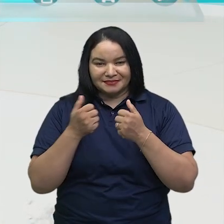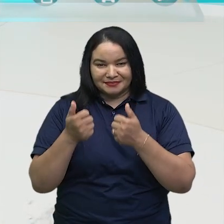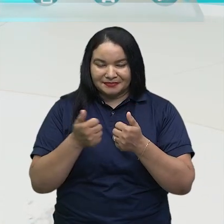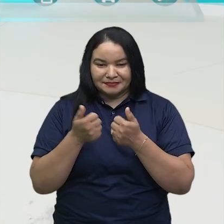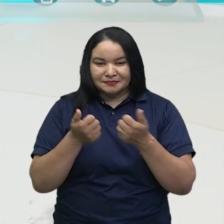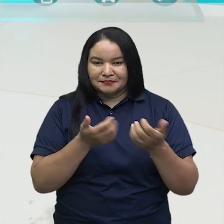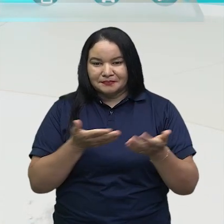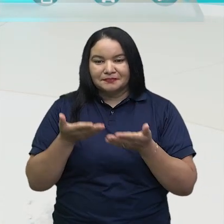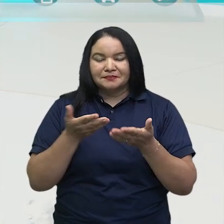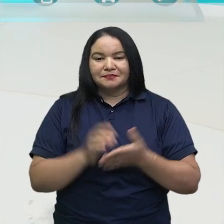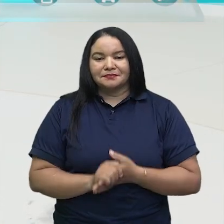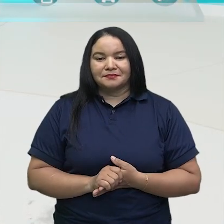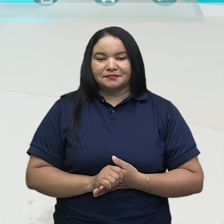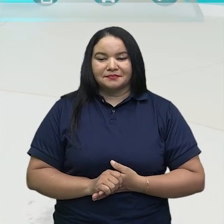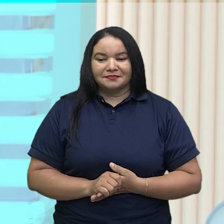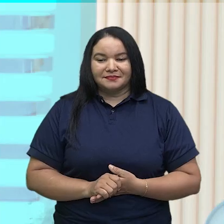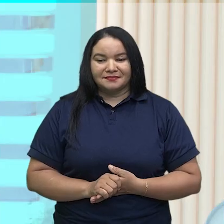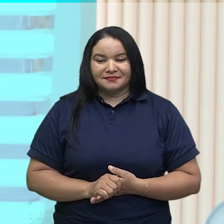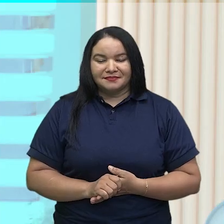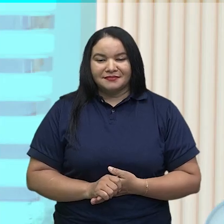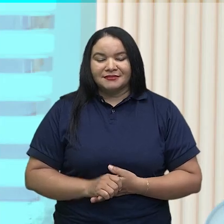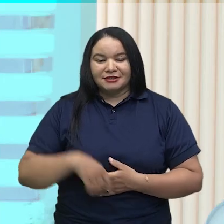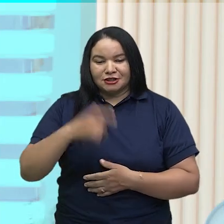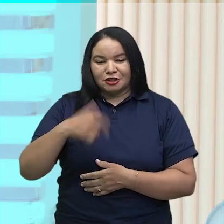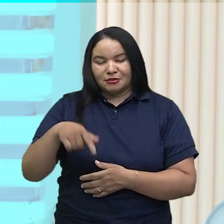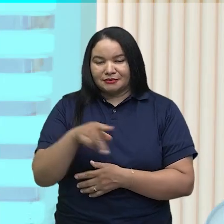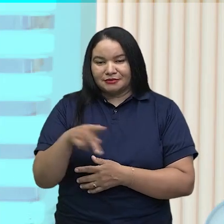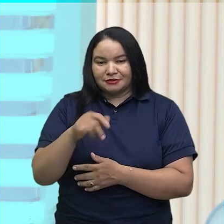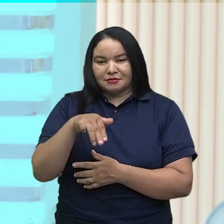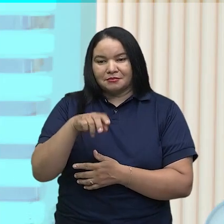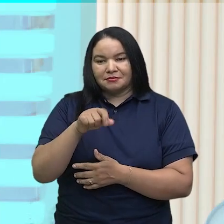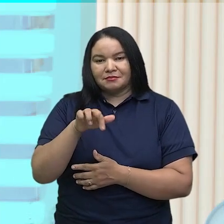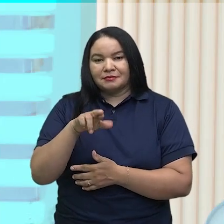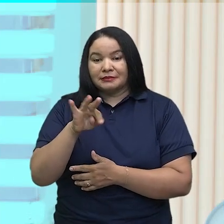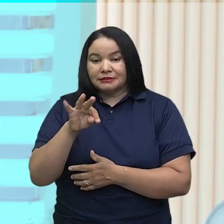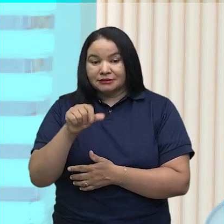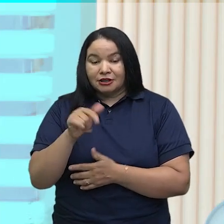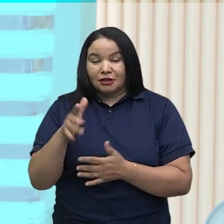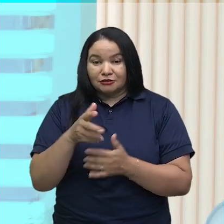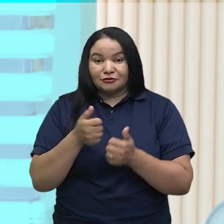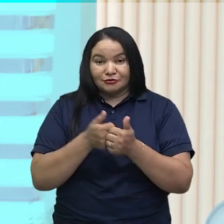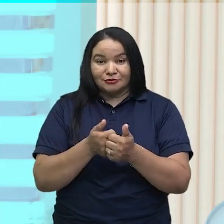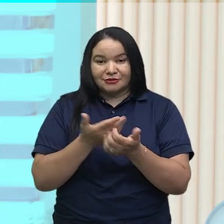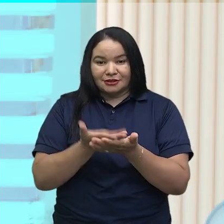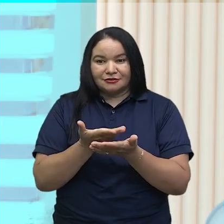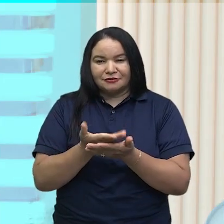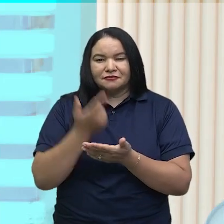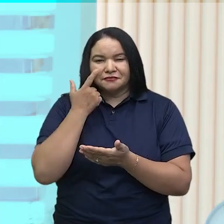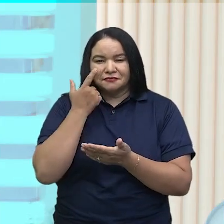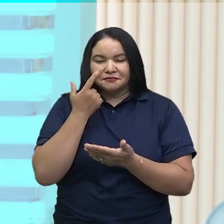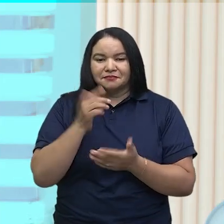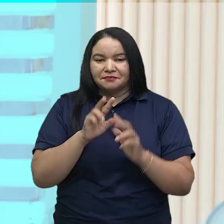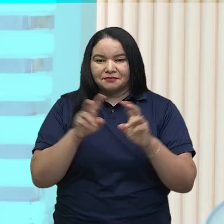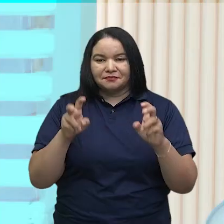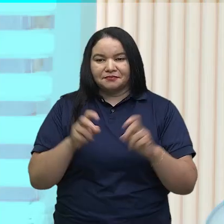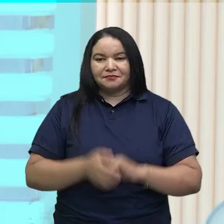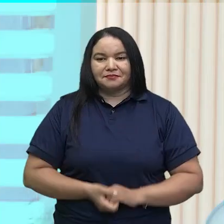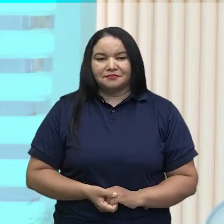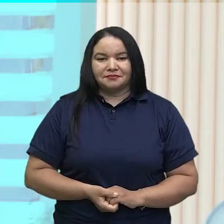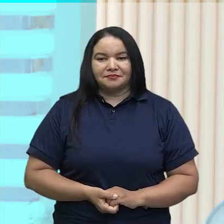sejam muito bem-vindos. Sou a professora Marta Patrícia e estaremos juntos na aula de hoje. Vamos ver o que